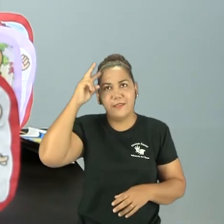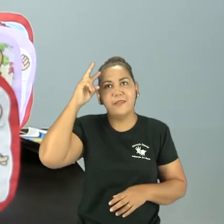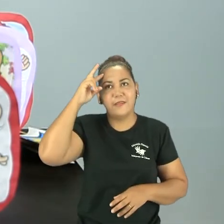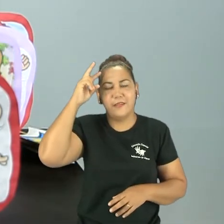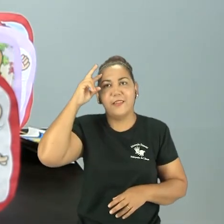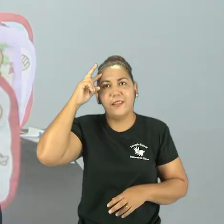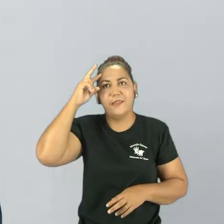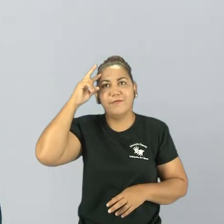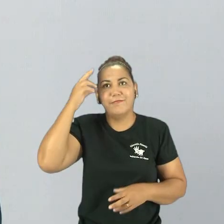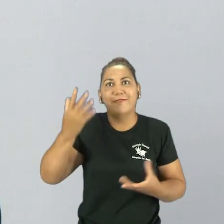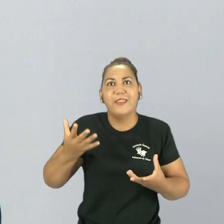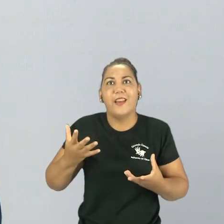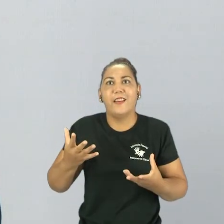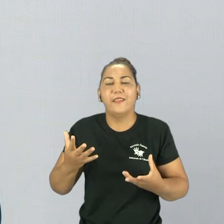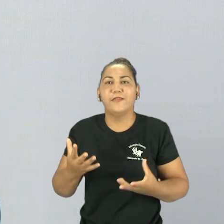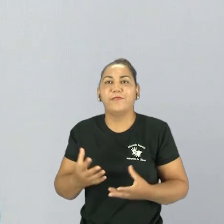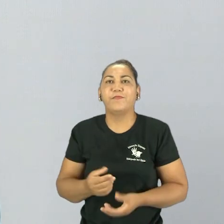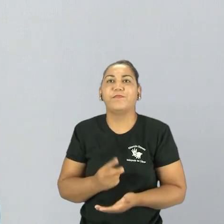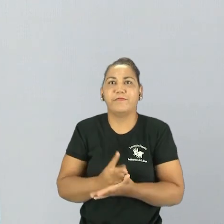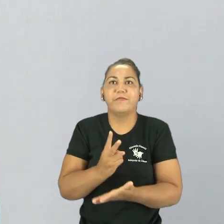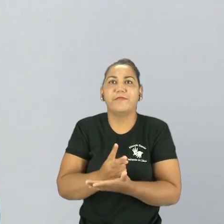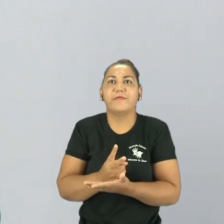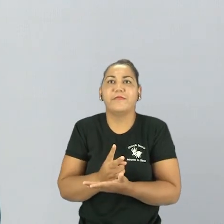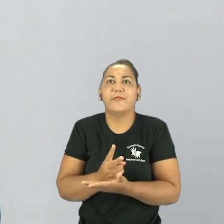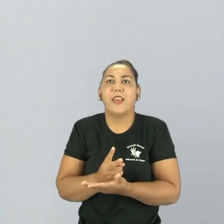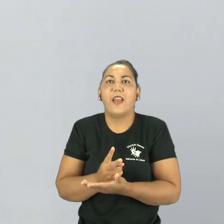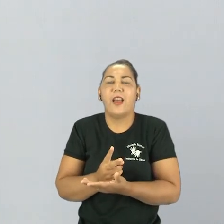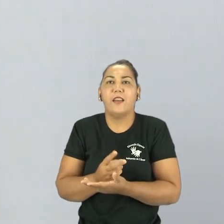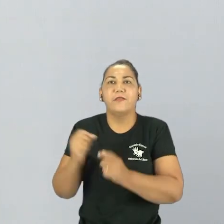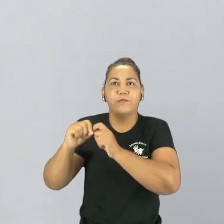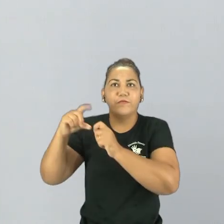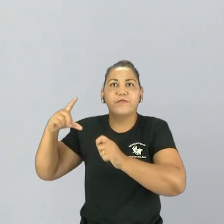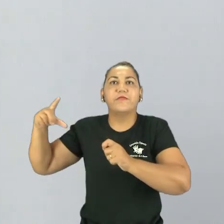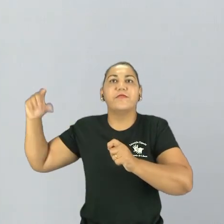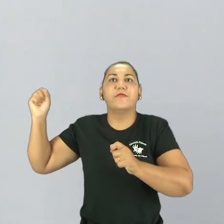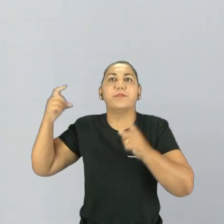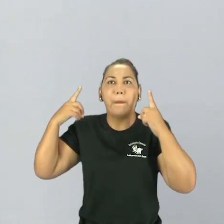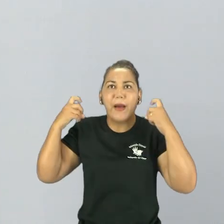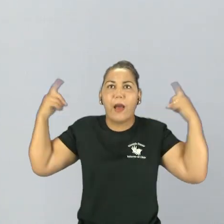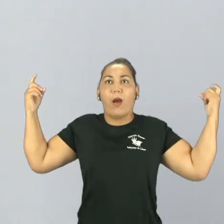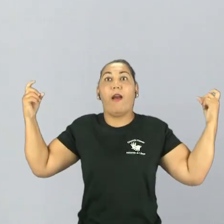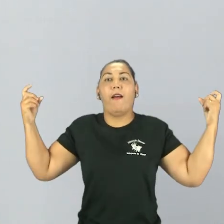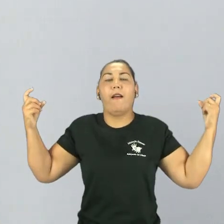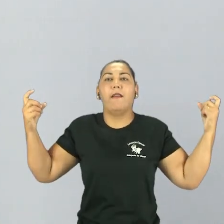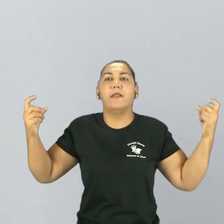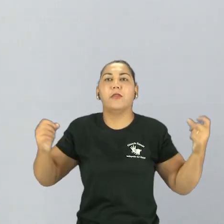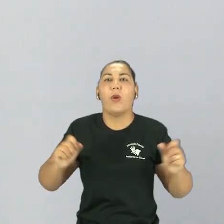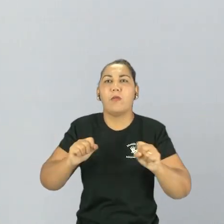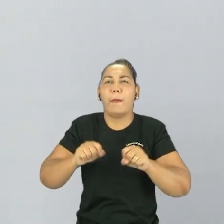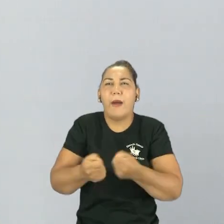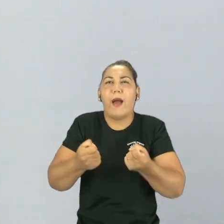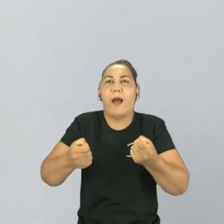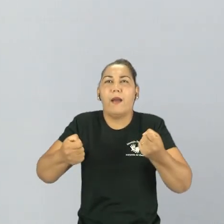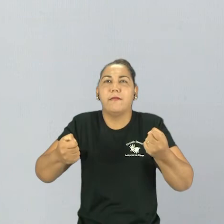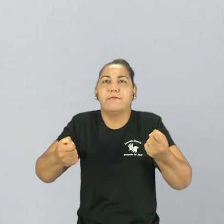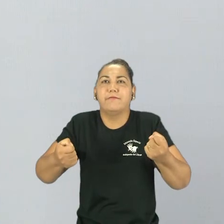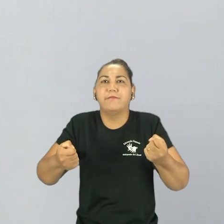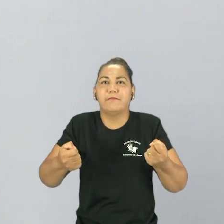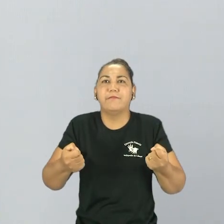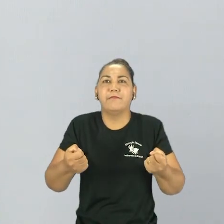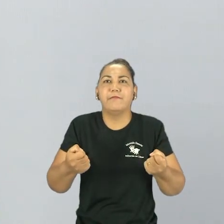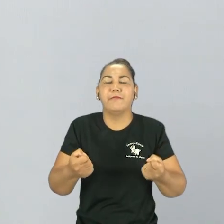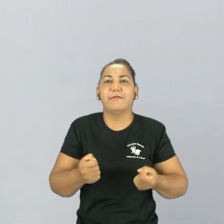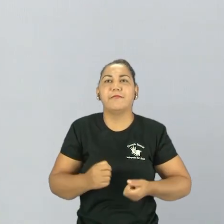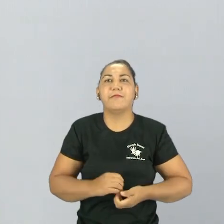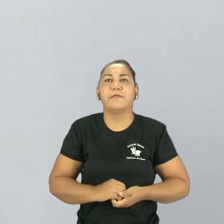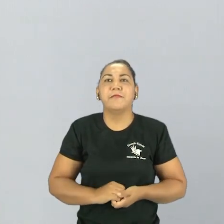é o contador, né? Aqui, ó. Crash! Ó, crash! Quando quebra alguma coisa, né? Que dá até